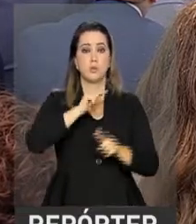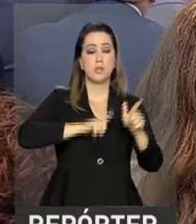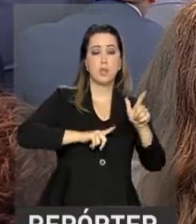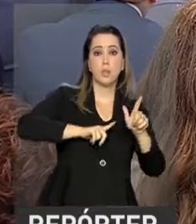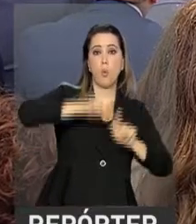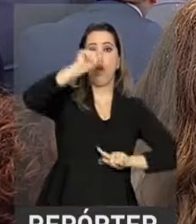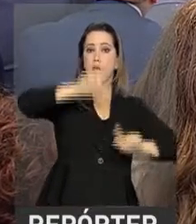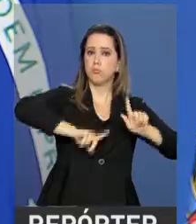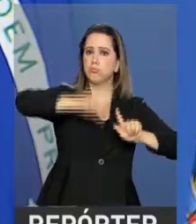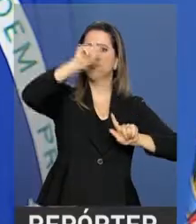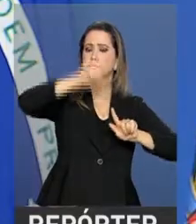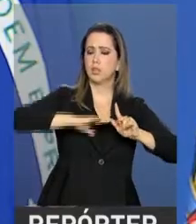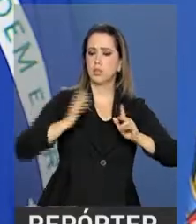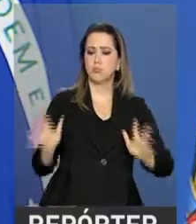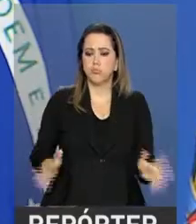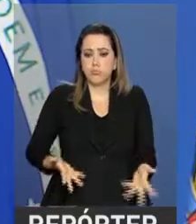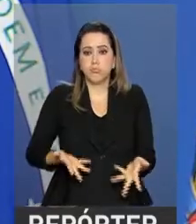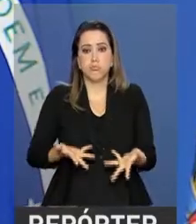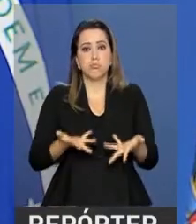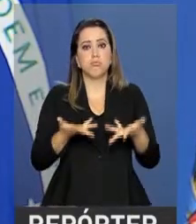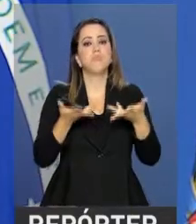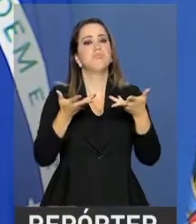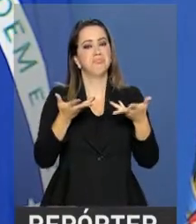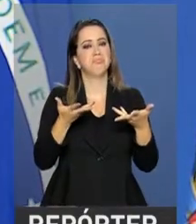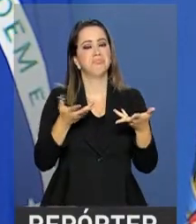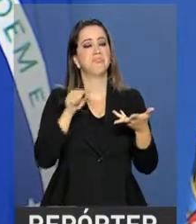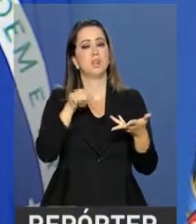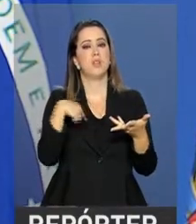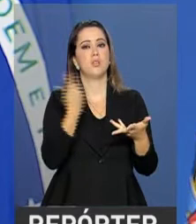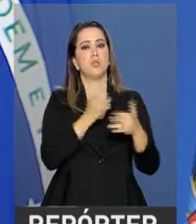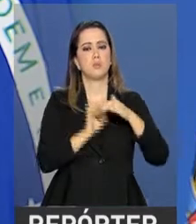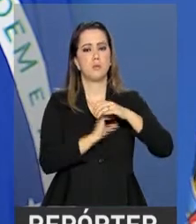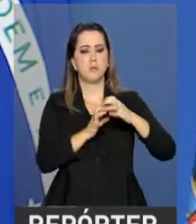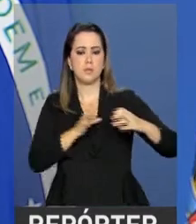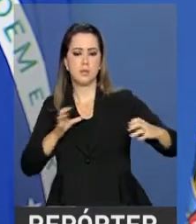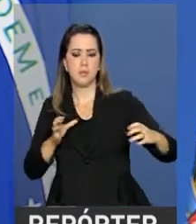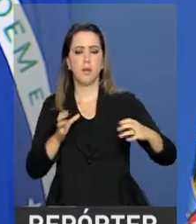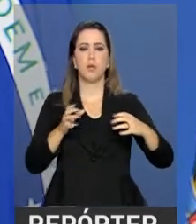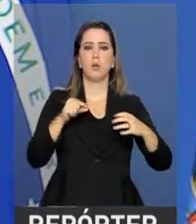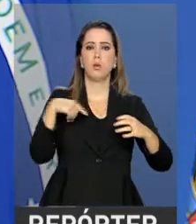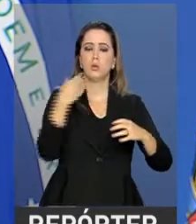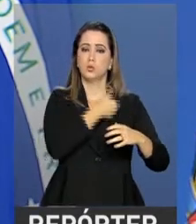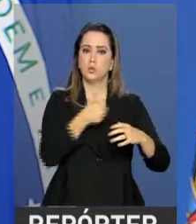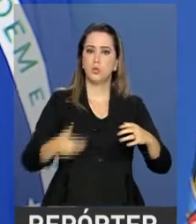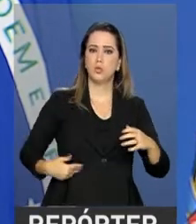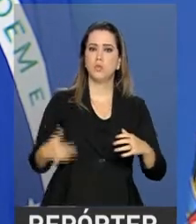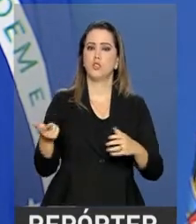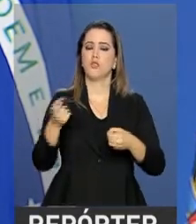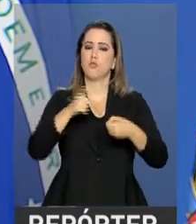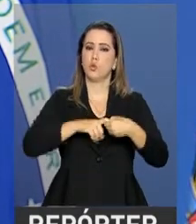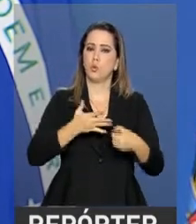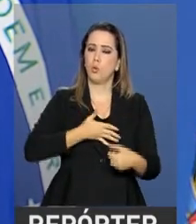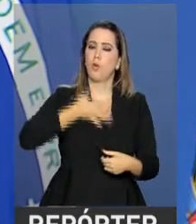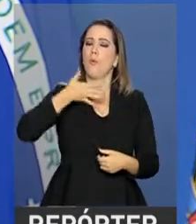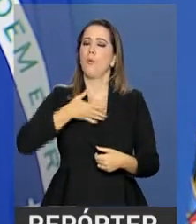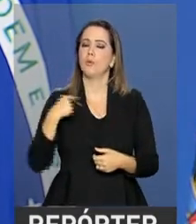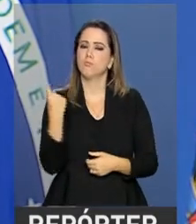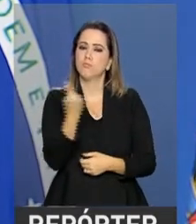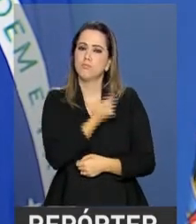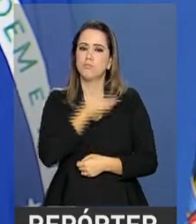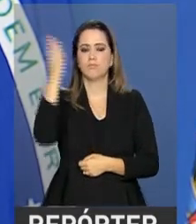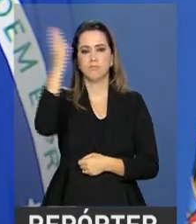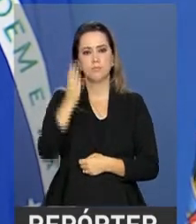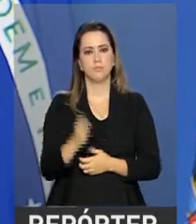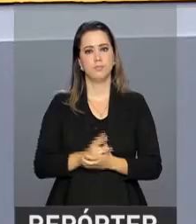de produção nossa maior empresa estatal voltou a orgulhar os